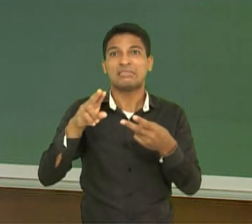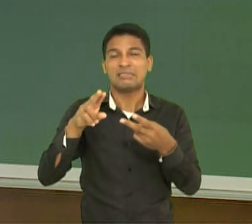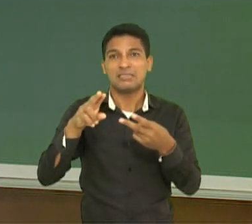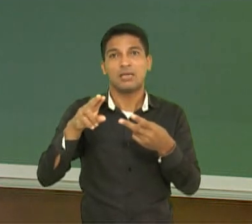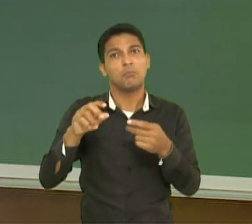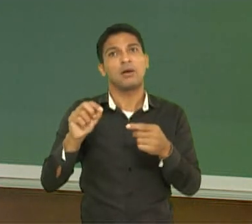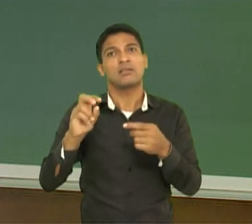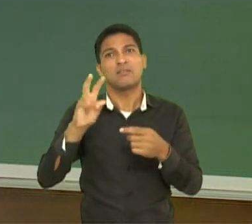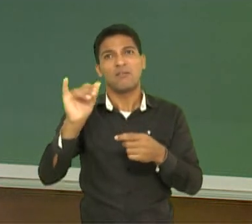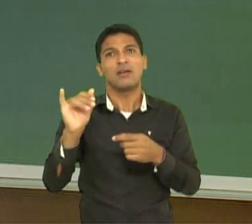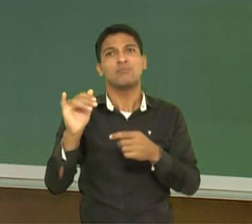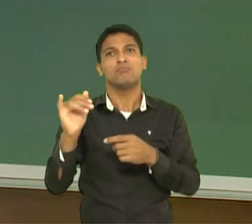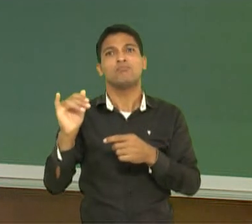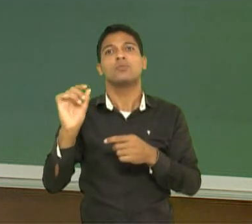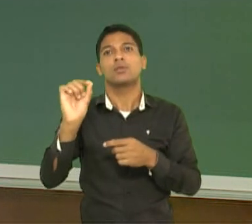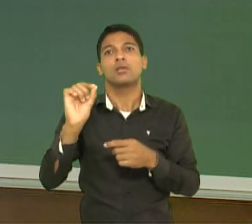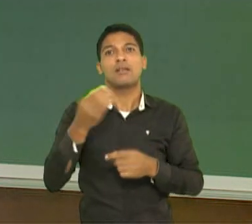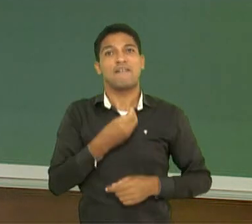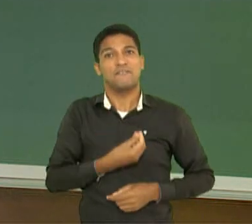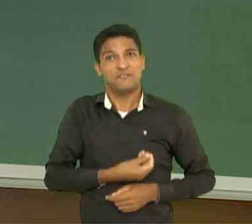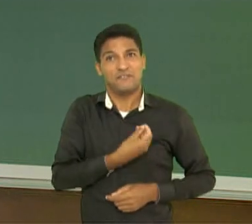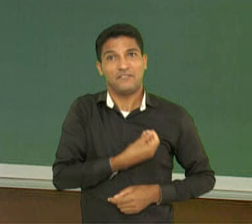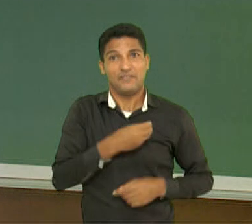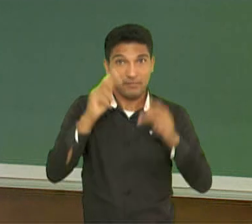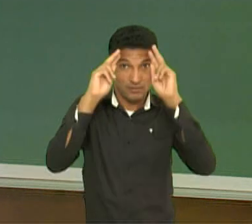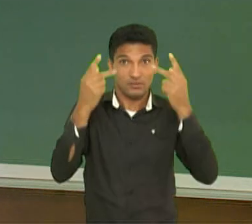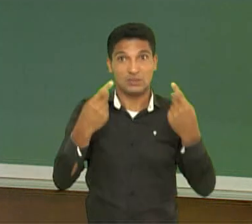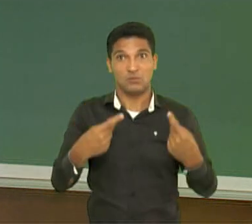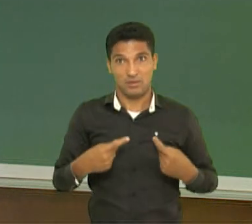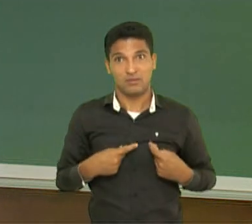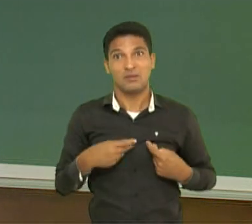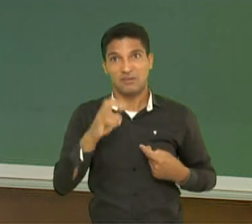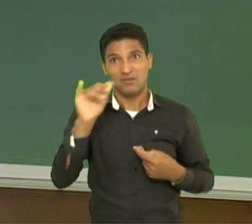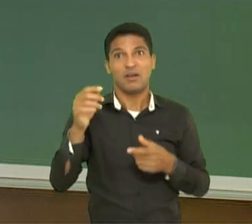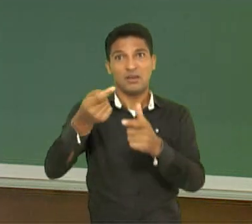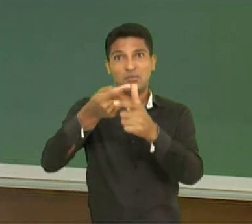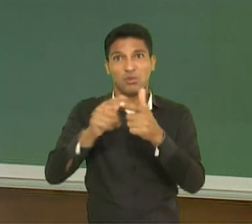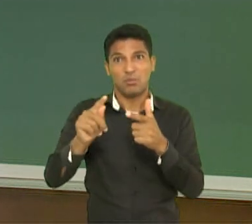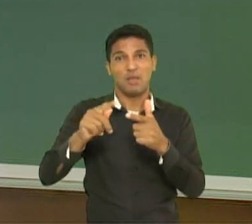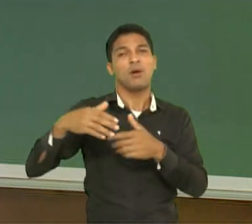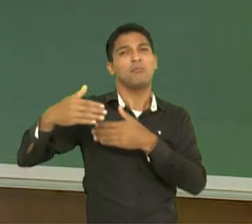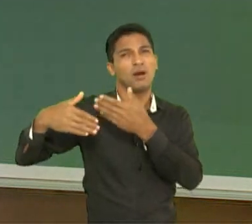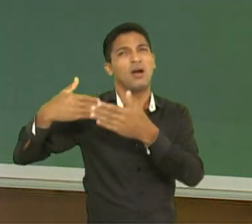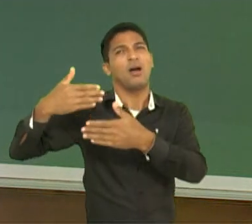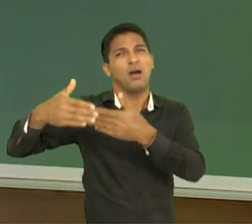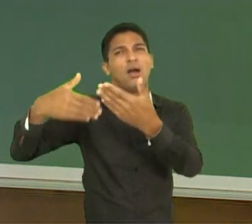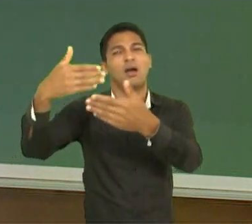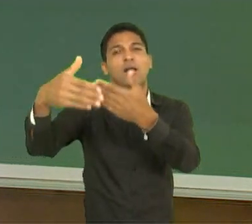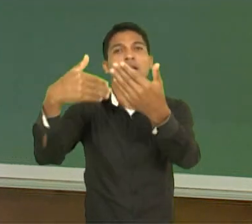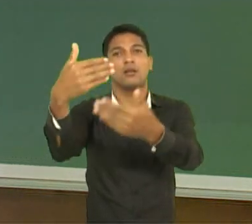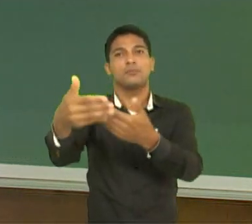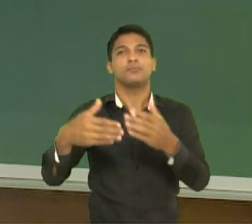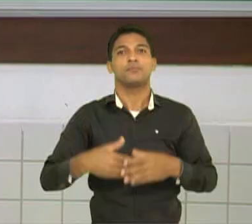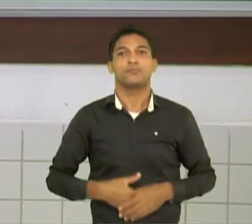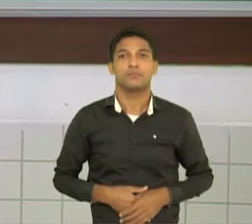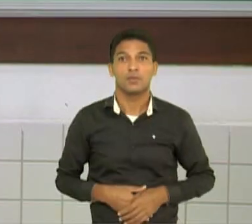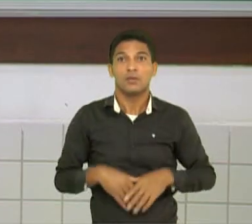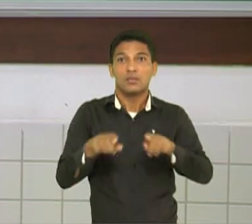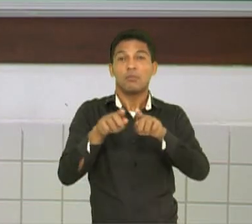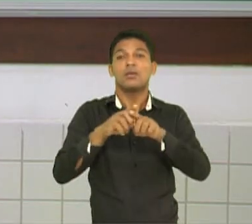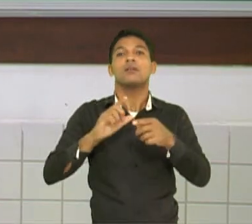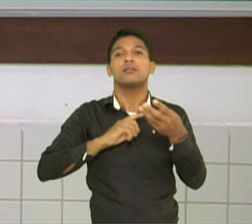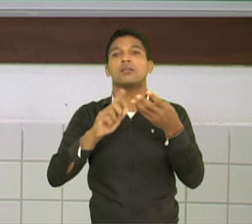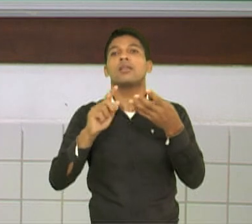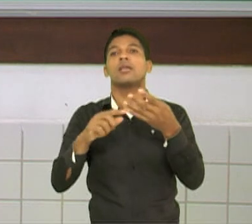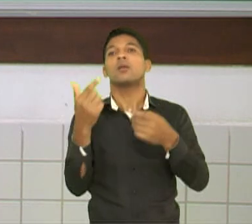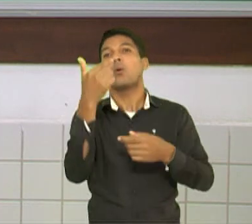pode afetar nossa vida a médio e a longo tempo. Mais um problema para a gente. Ainda outro desafio, a perda